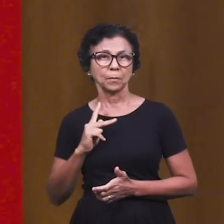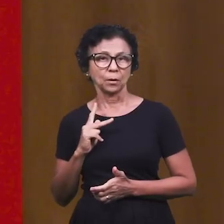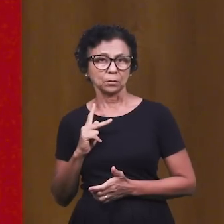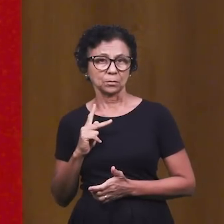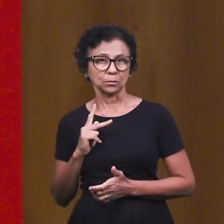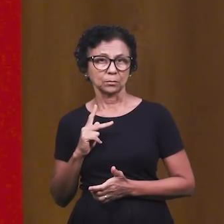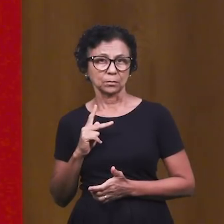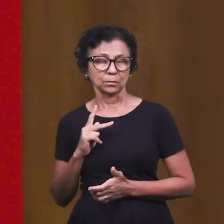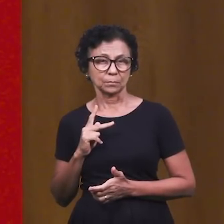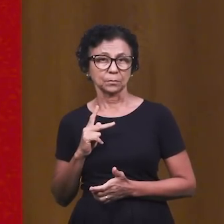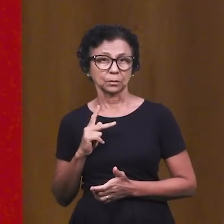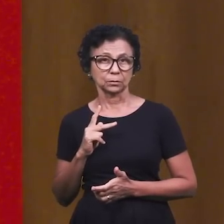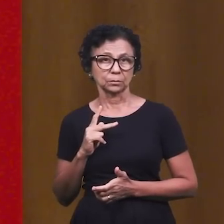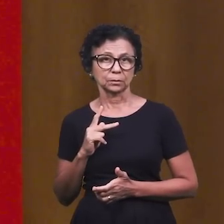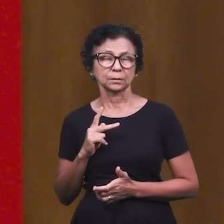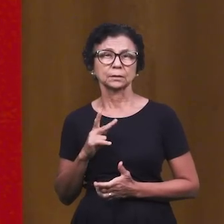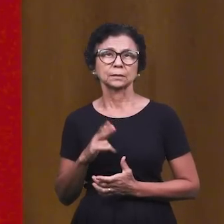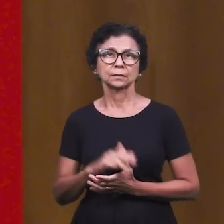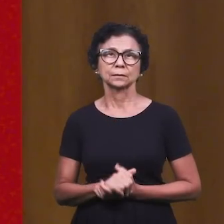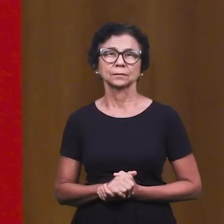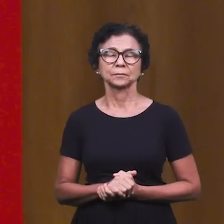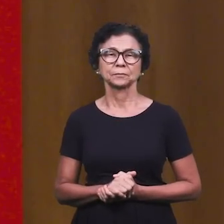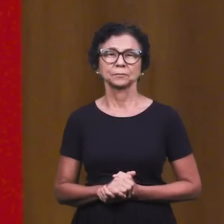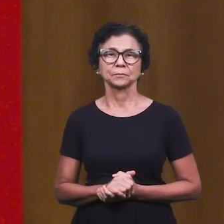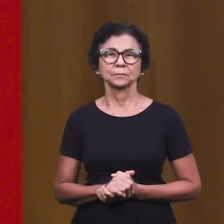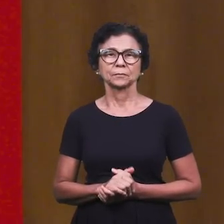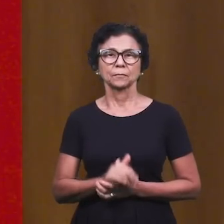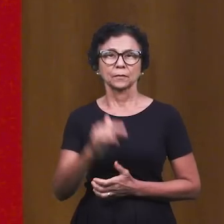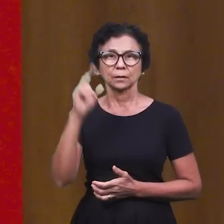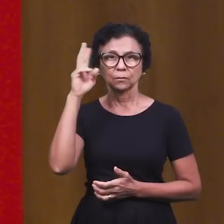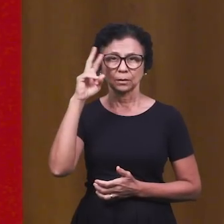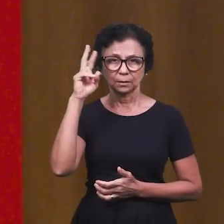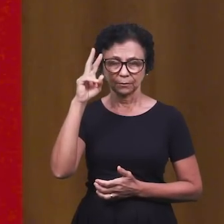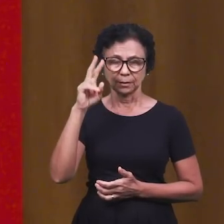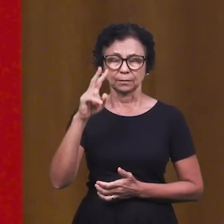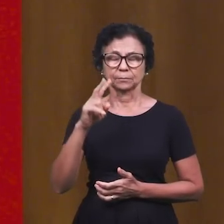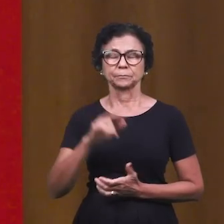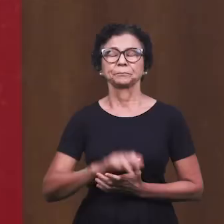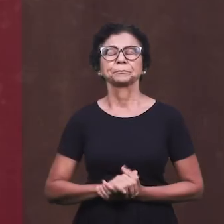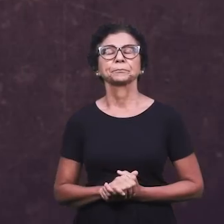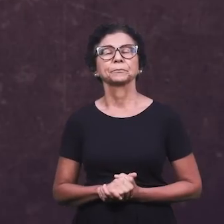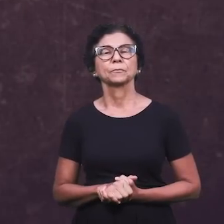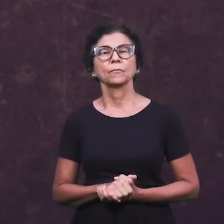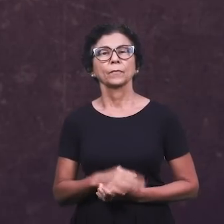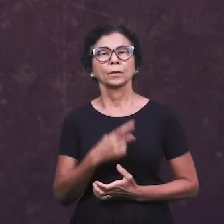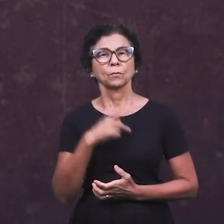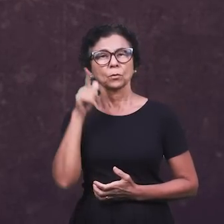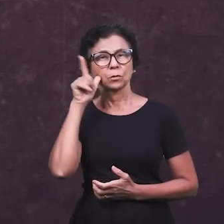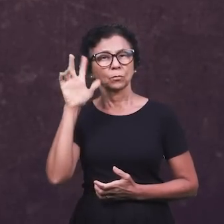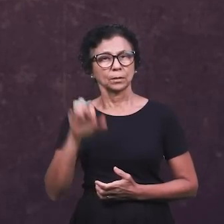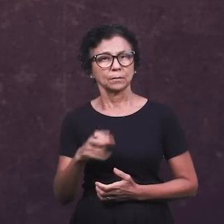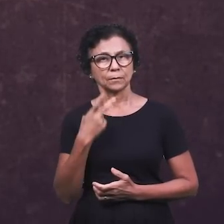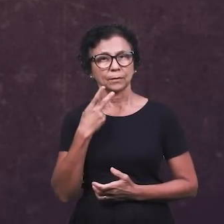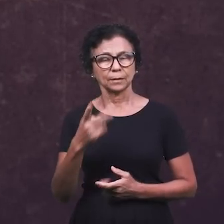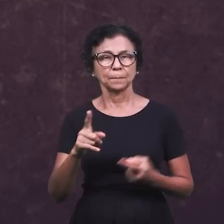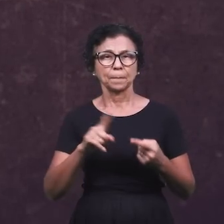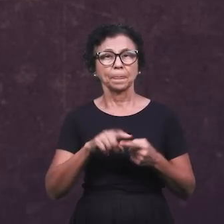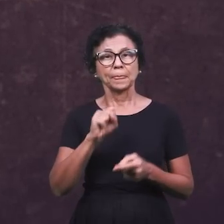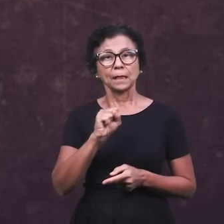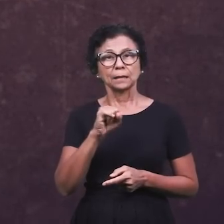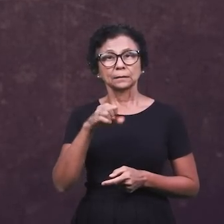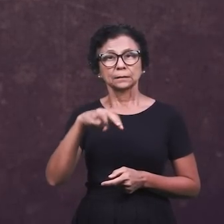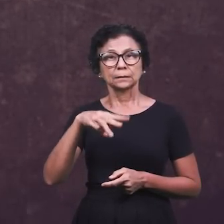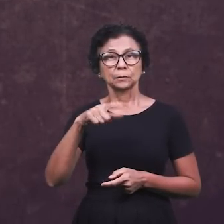lembrar o nome dos 12 apóstolos, vai ser mencionado aqui pelo pastor Luiz Eugênio. O primeiro, Simão, chamado